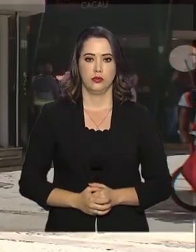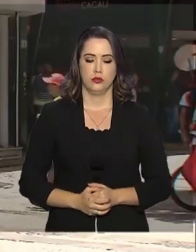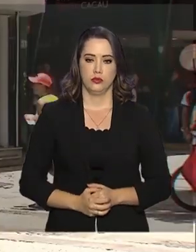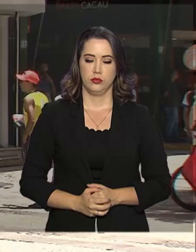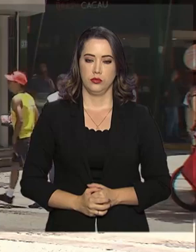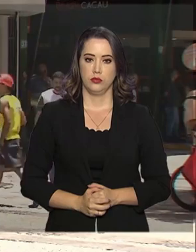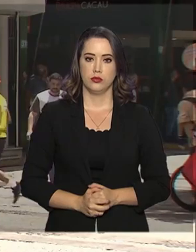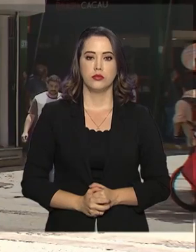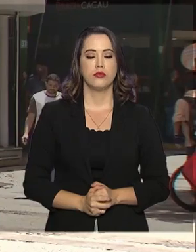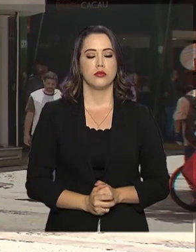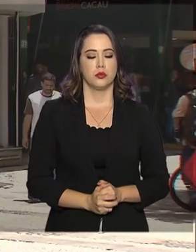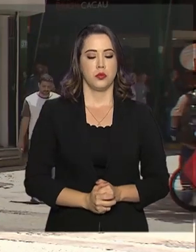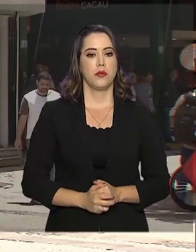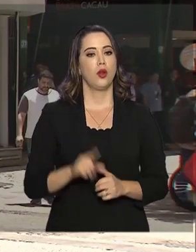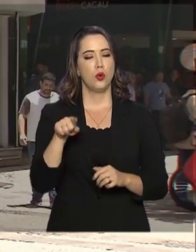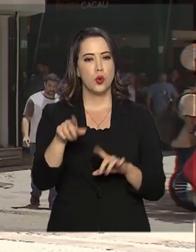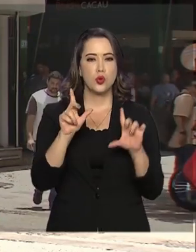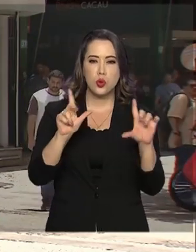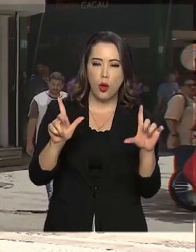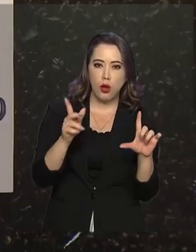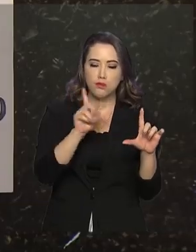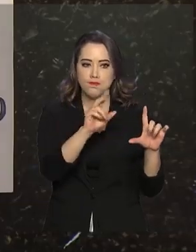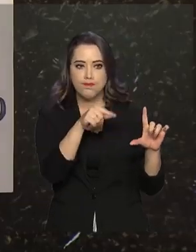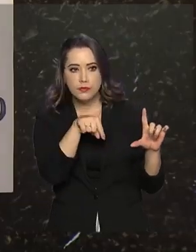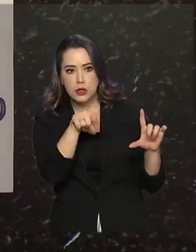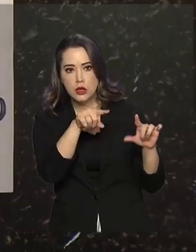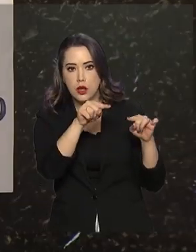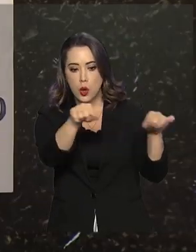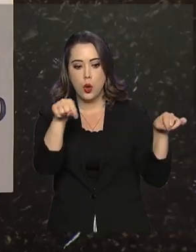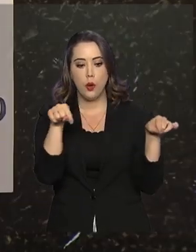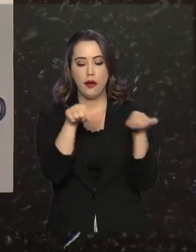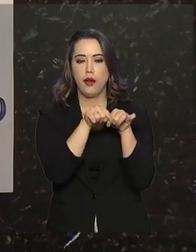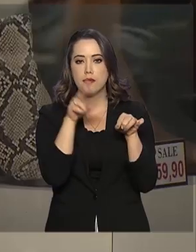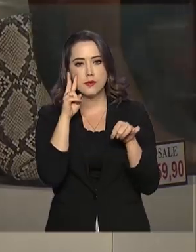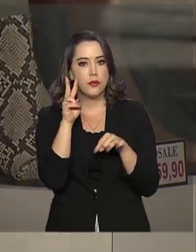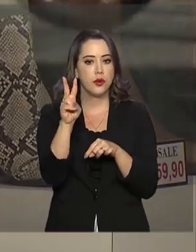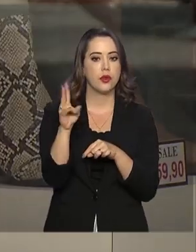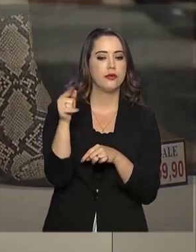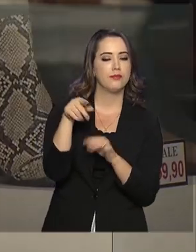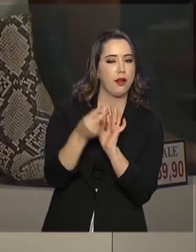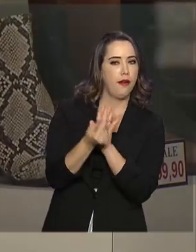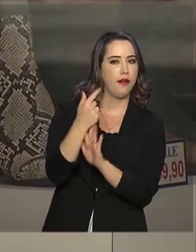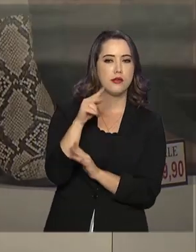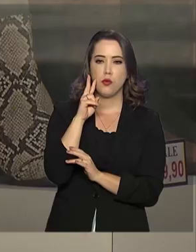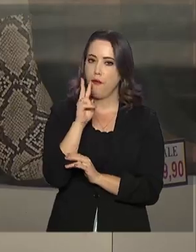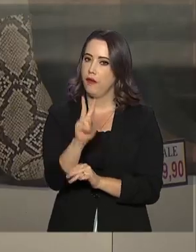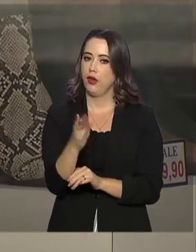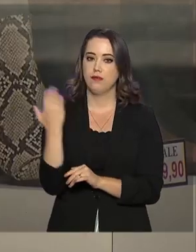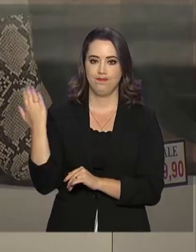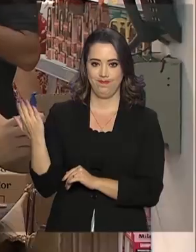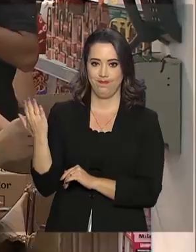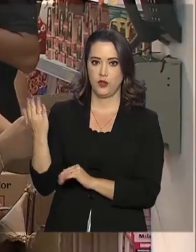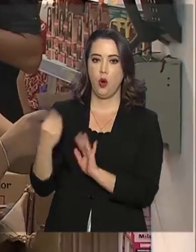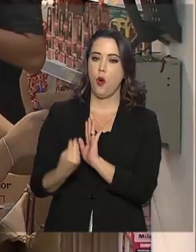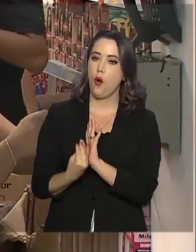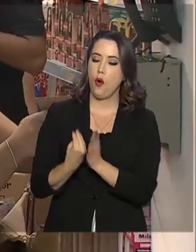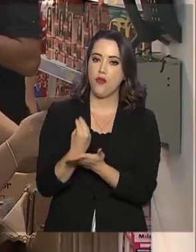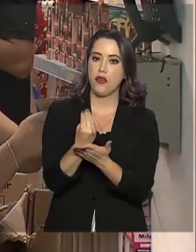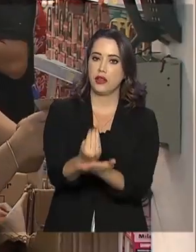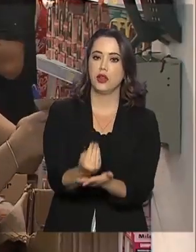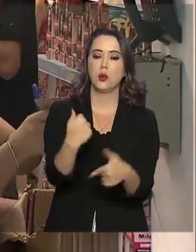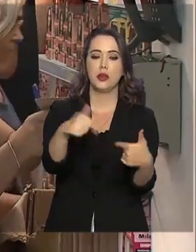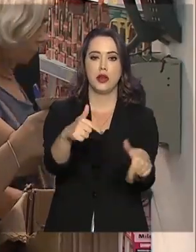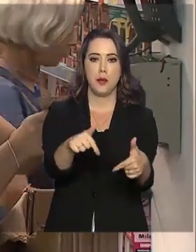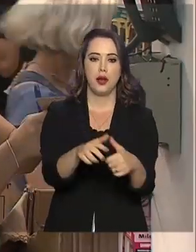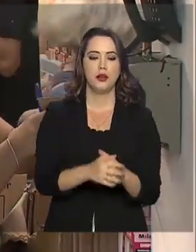As vitrines do comércio popular em São Paulo exibem um antigo que andava em falta na praça. Trabalho. De olho no